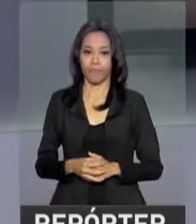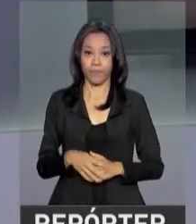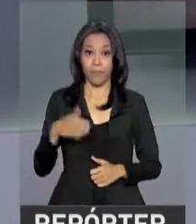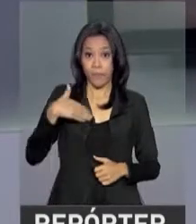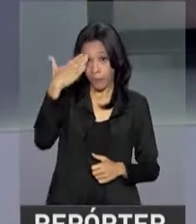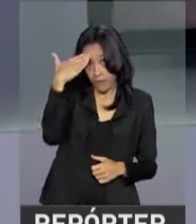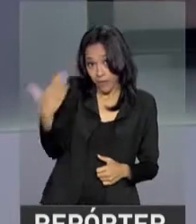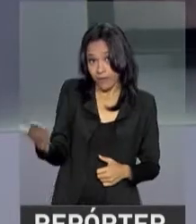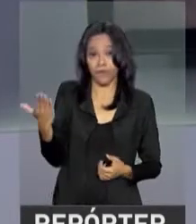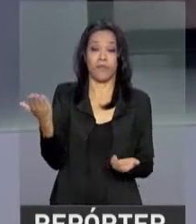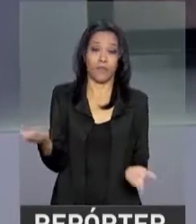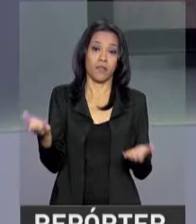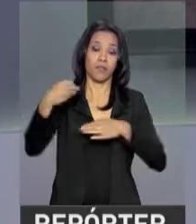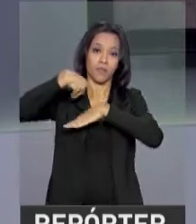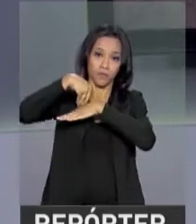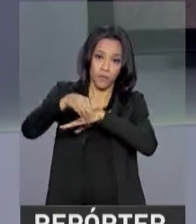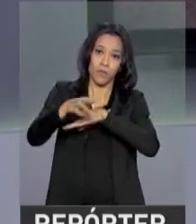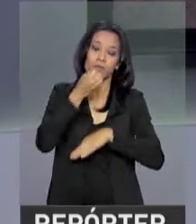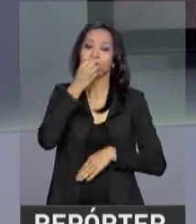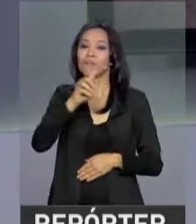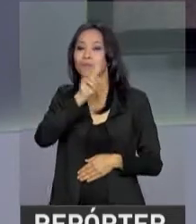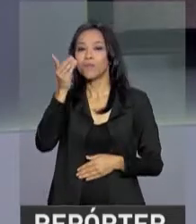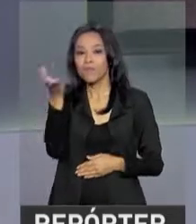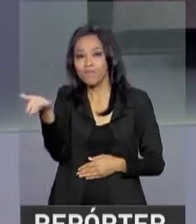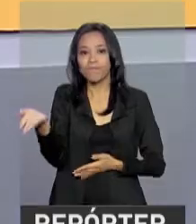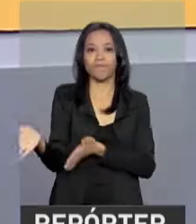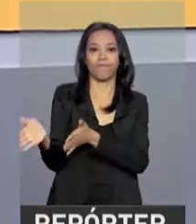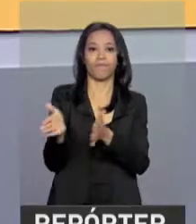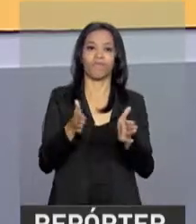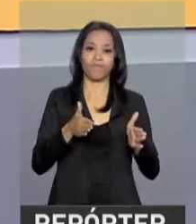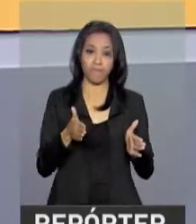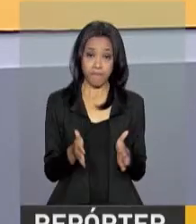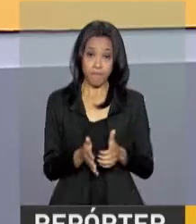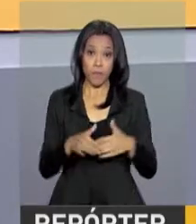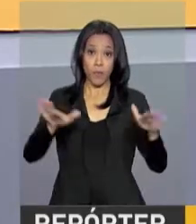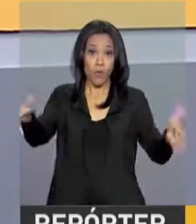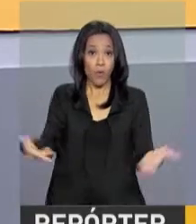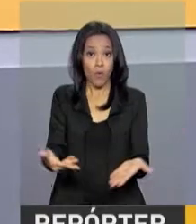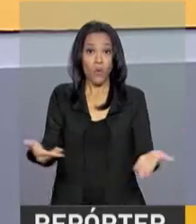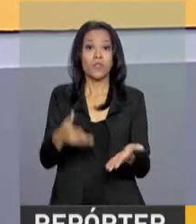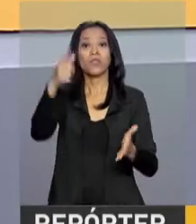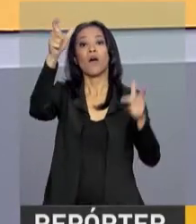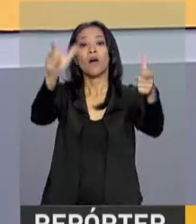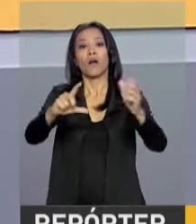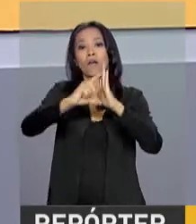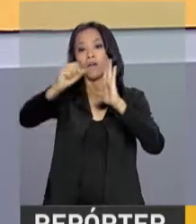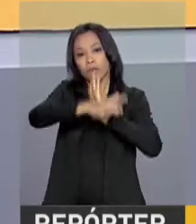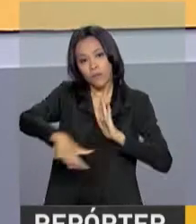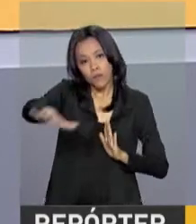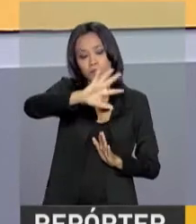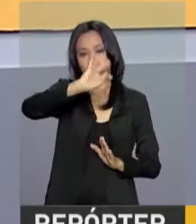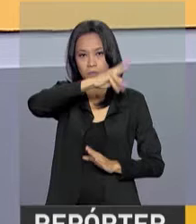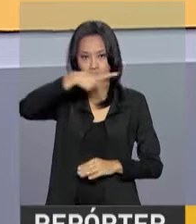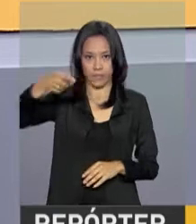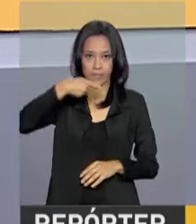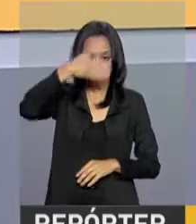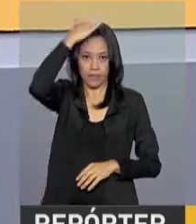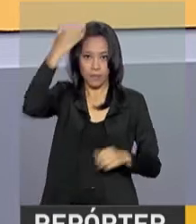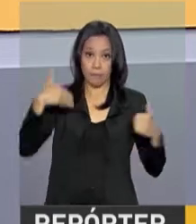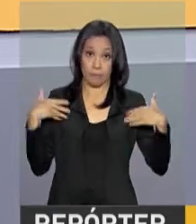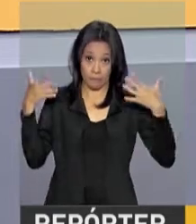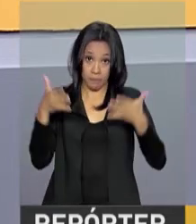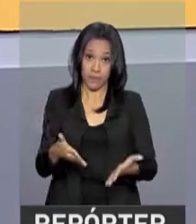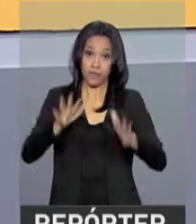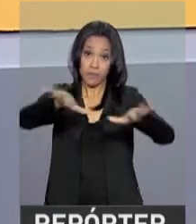Muito obrigada, Márcia, pelas informações. Bom dia para você. E hoje, no Palácio do Planalto, o presidente Michel Temer participa